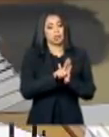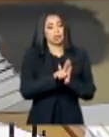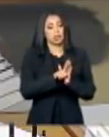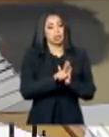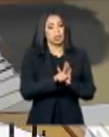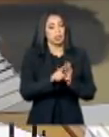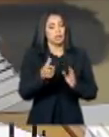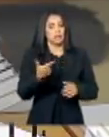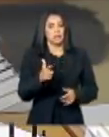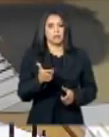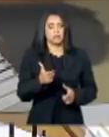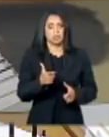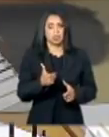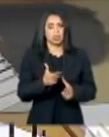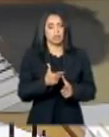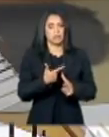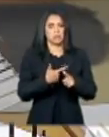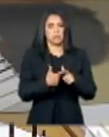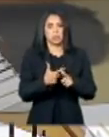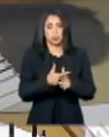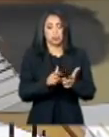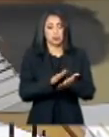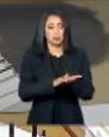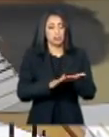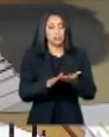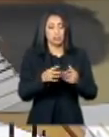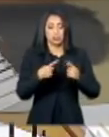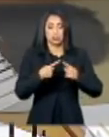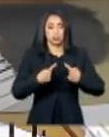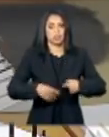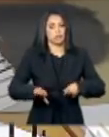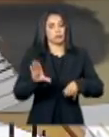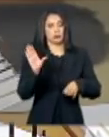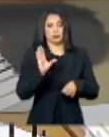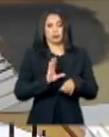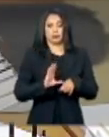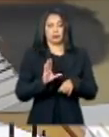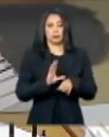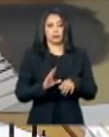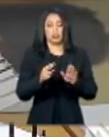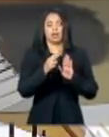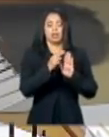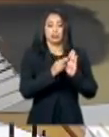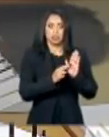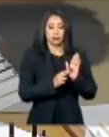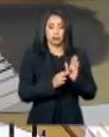sem envergadura constitucional ou seja a norma contida no artigo 54